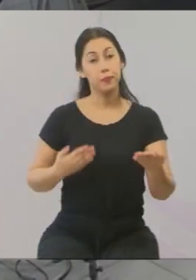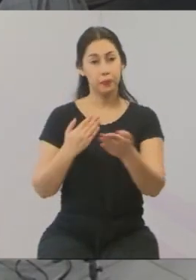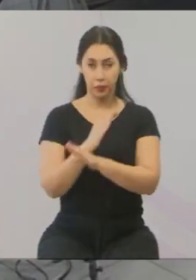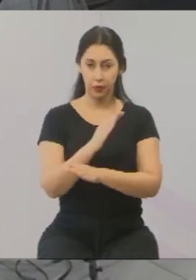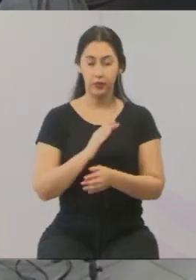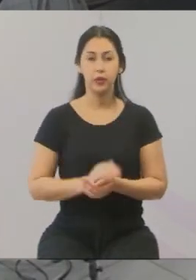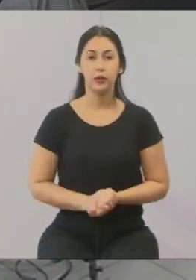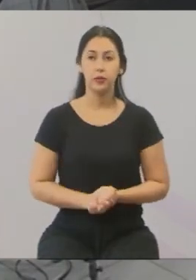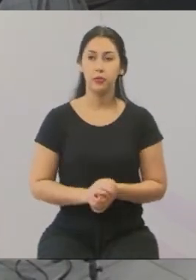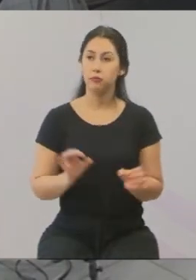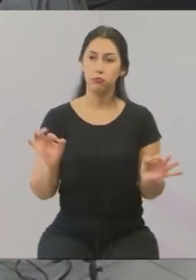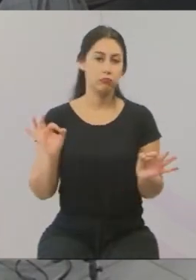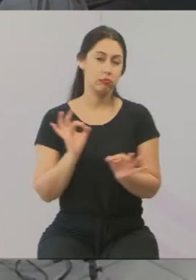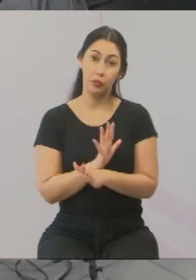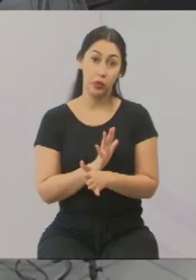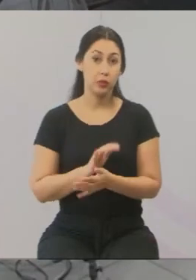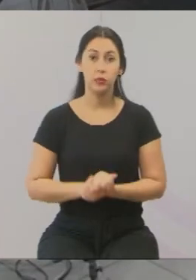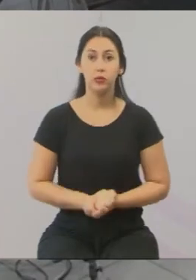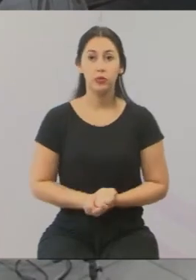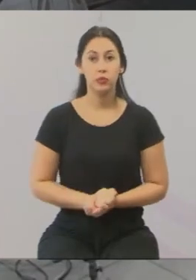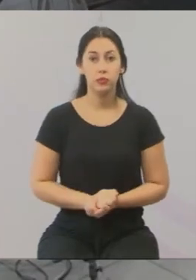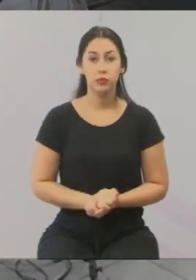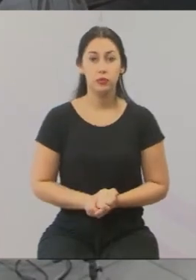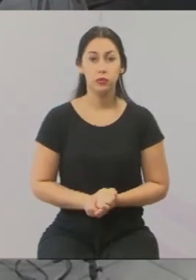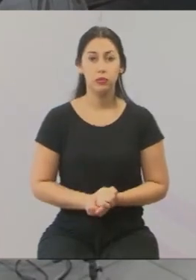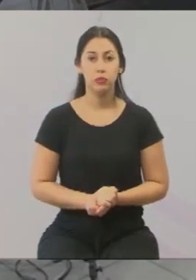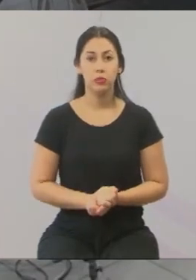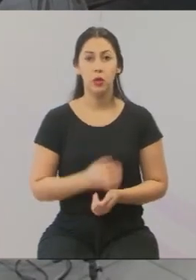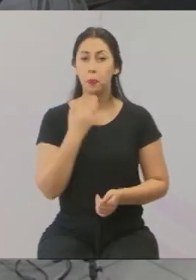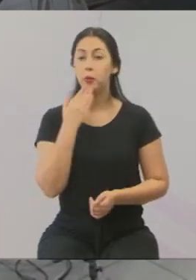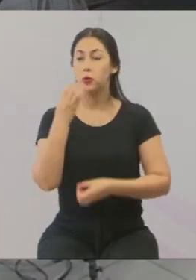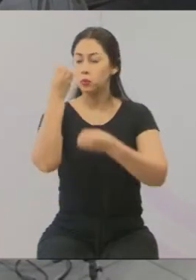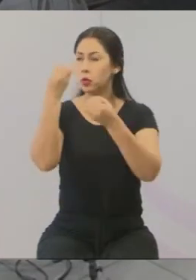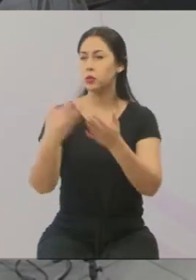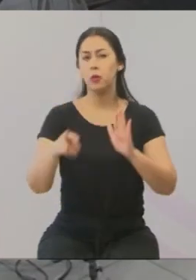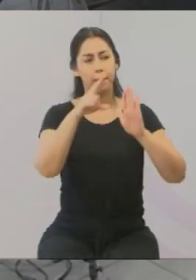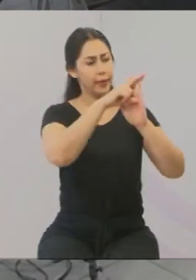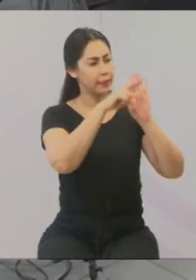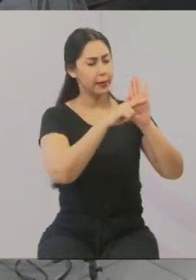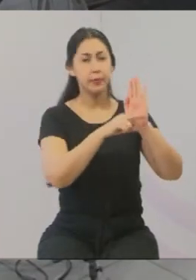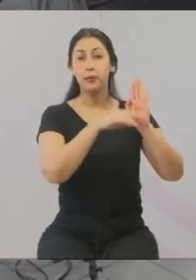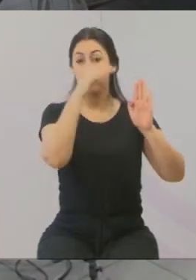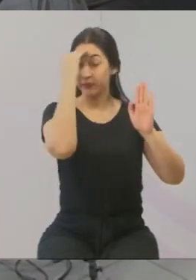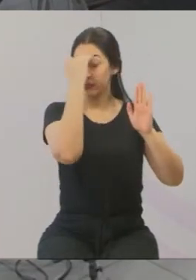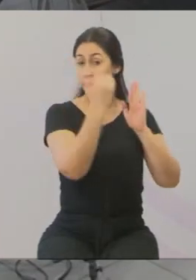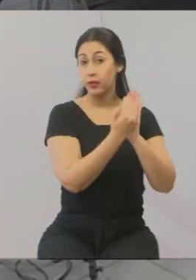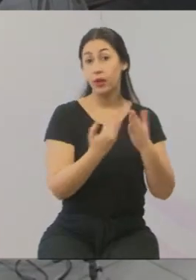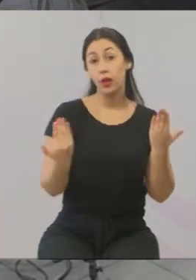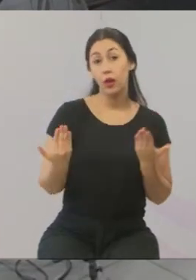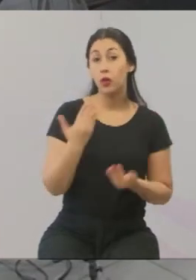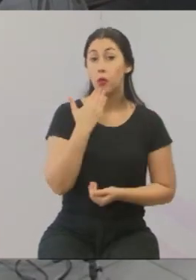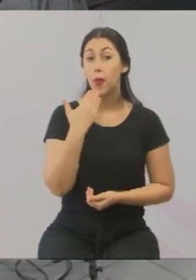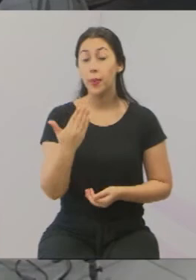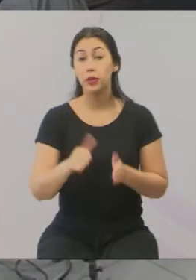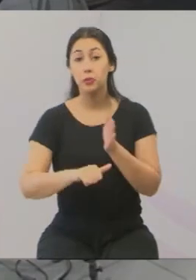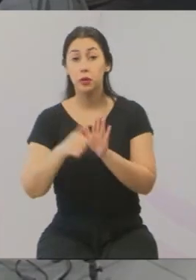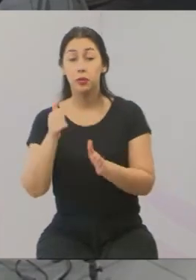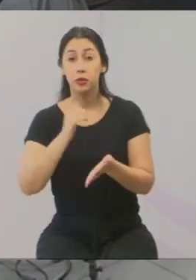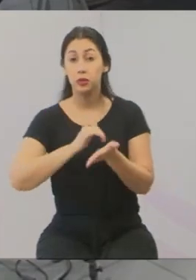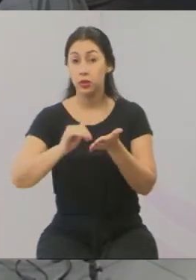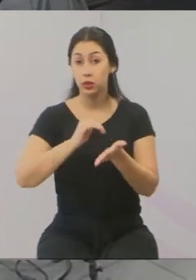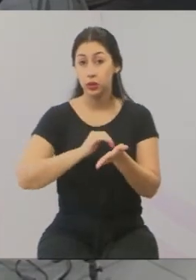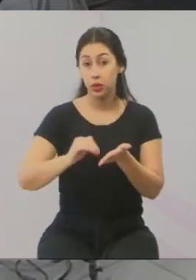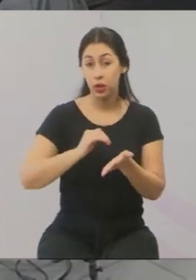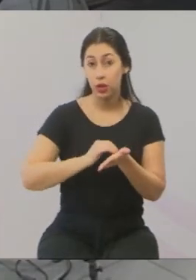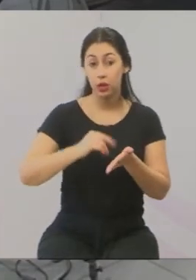aprovado. Não temos mais pedido de informações. Os pedidos de informações foram apreciados na forma regimental. Solicito ao primeiro secretário que